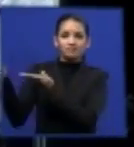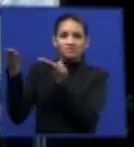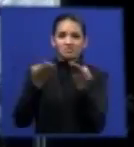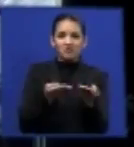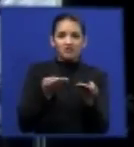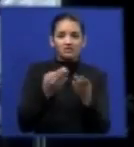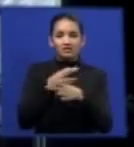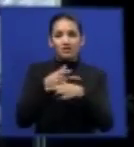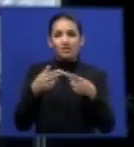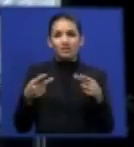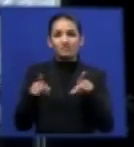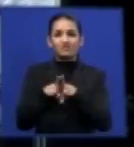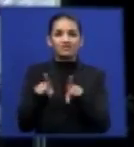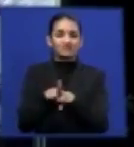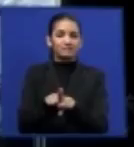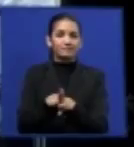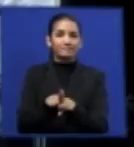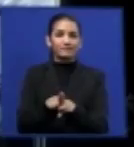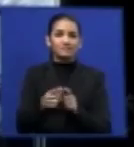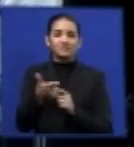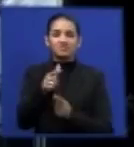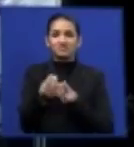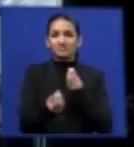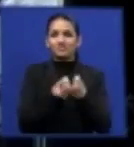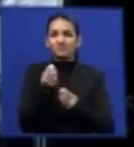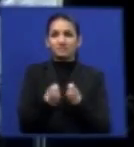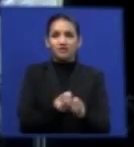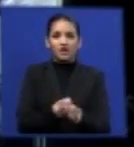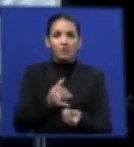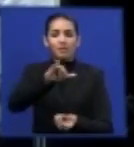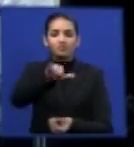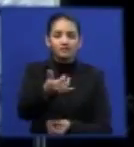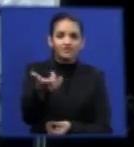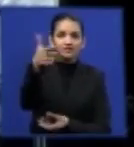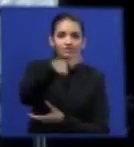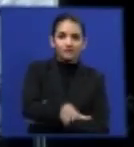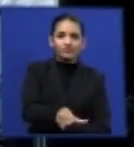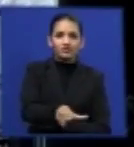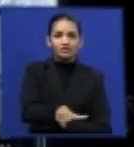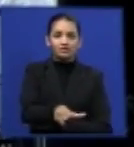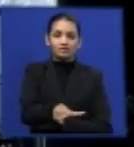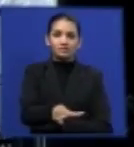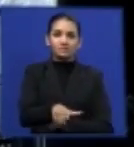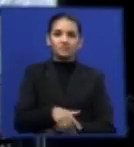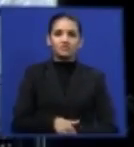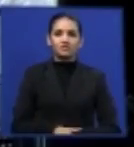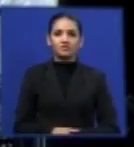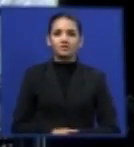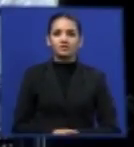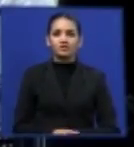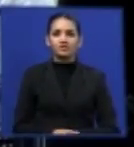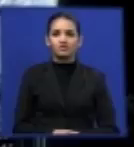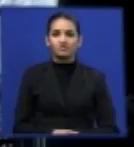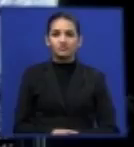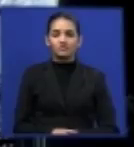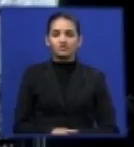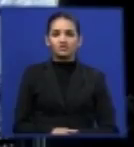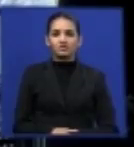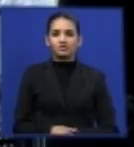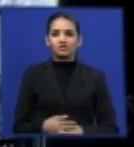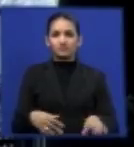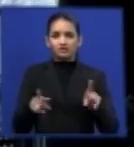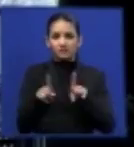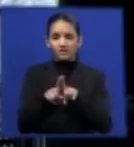factível de ser reaproveitado mais do que uma vez né Eh e que ainda